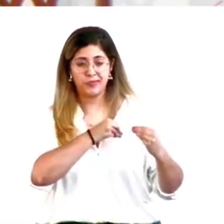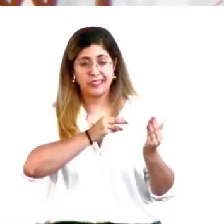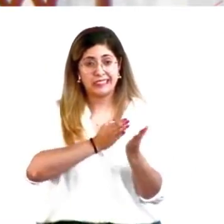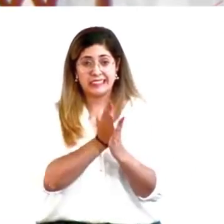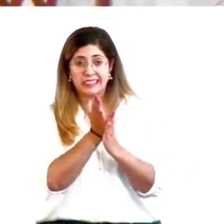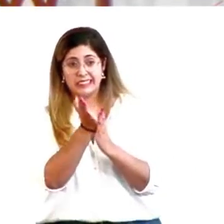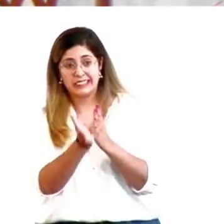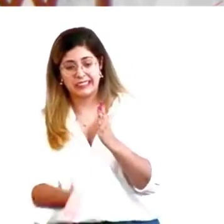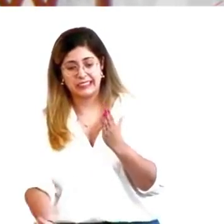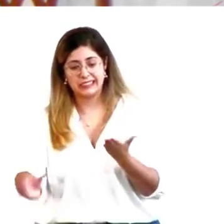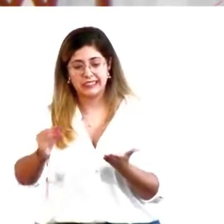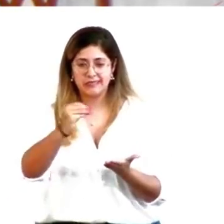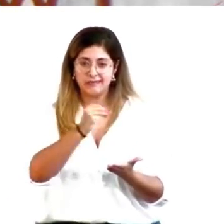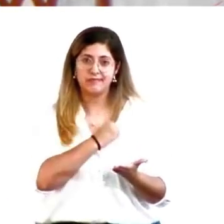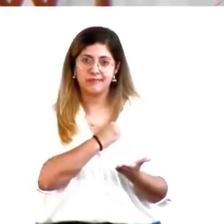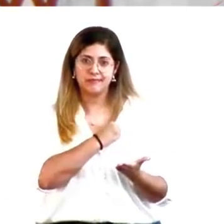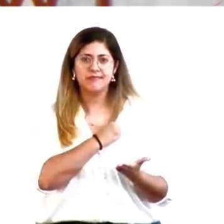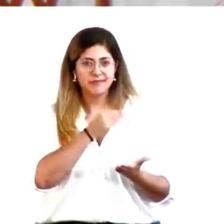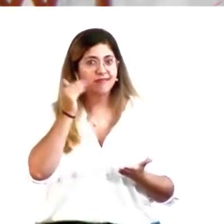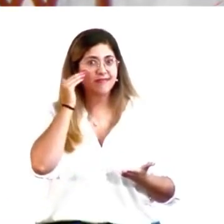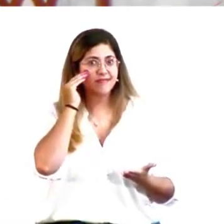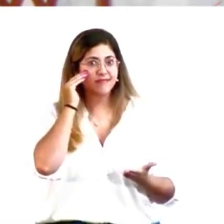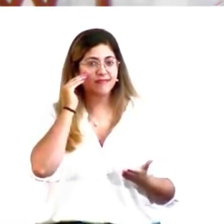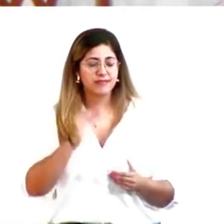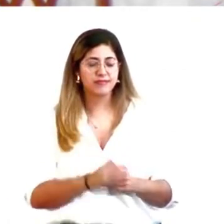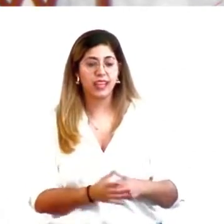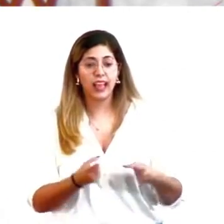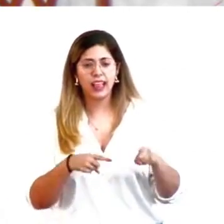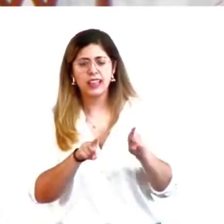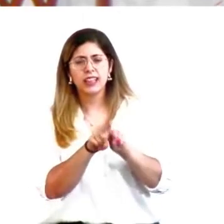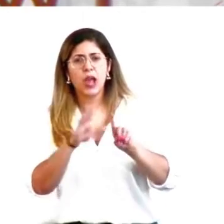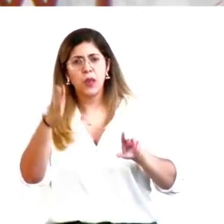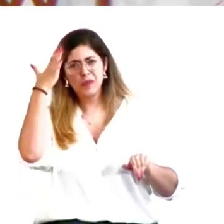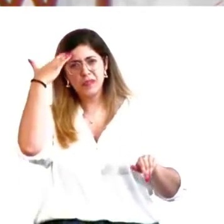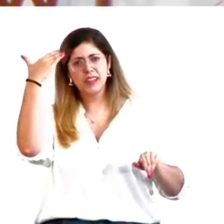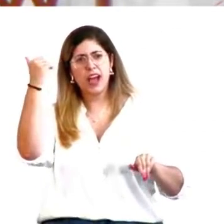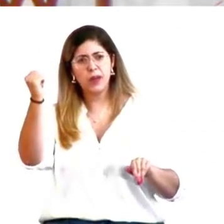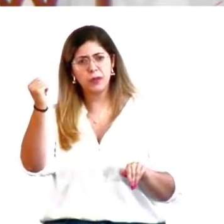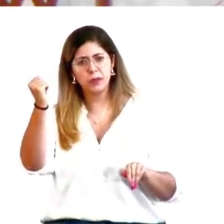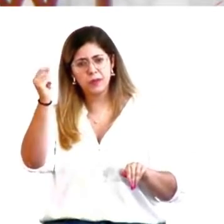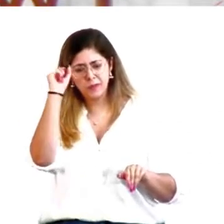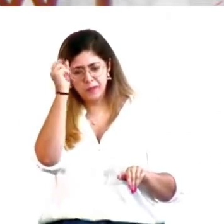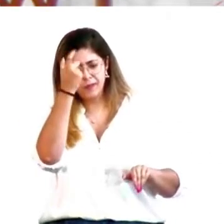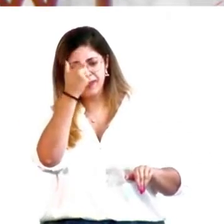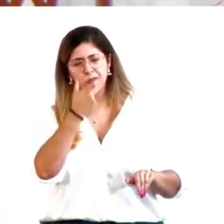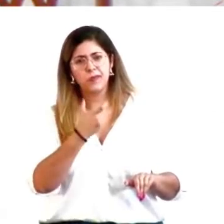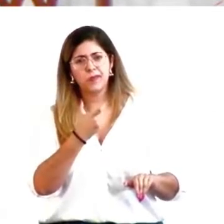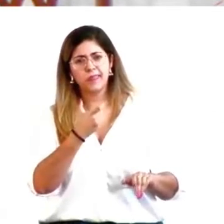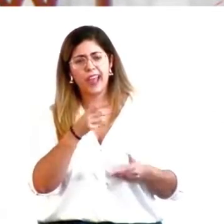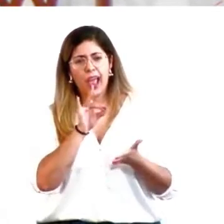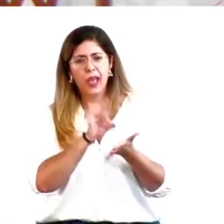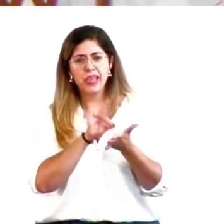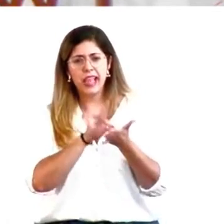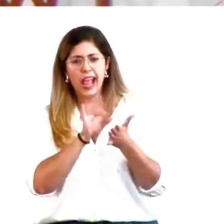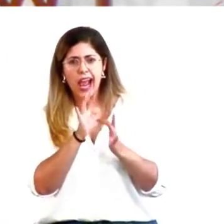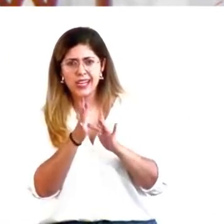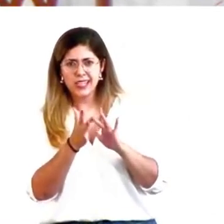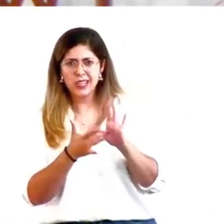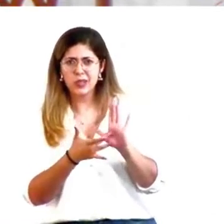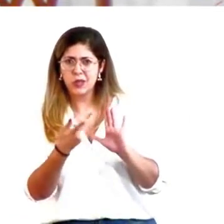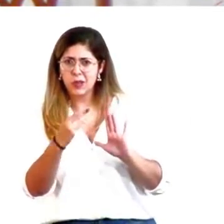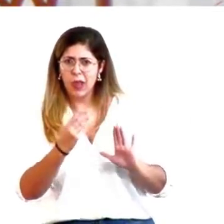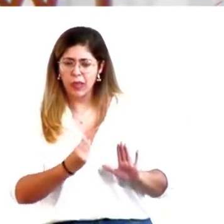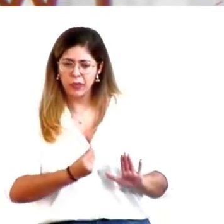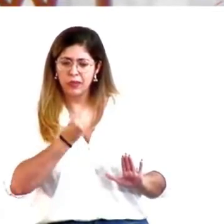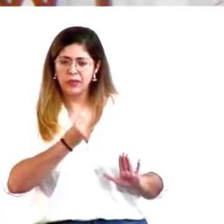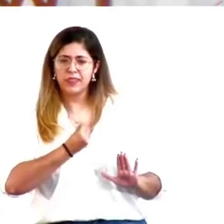que se encontrarão perdidos. Então o sábio é aquele que tem em sua essência a realidade de Deus, porque o Senhor Jesus